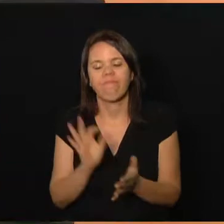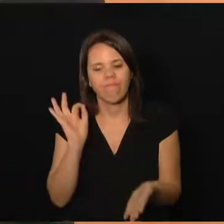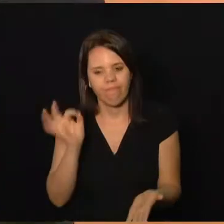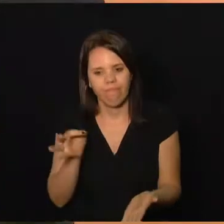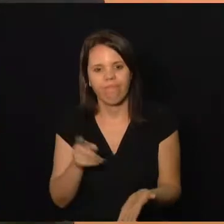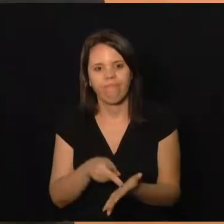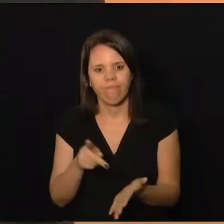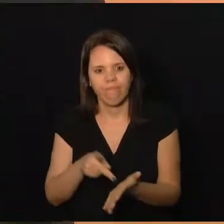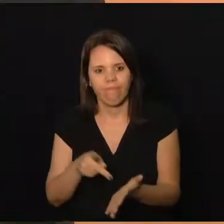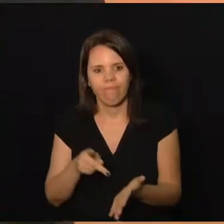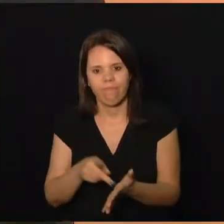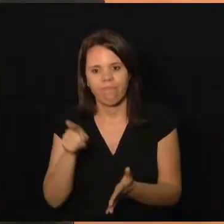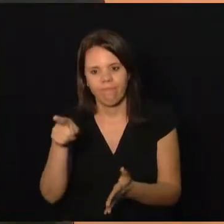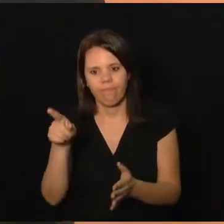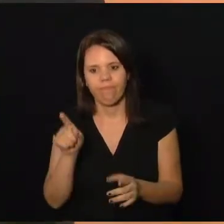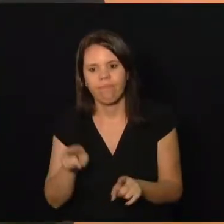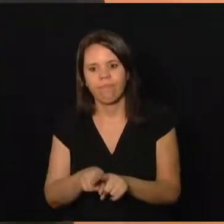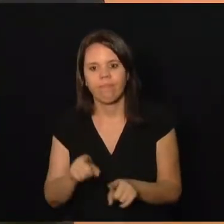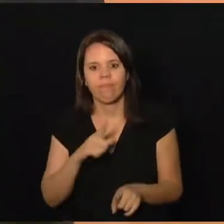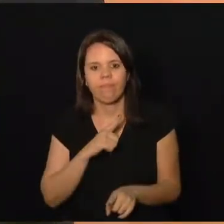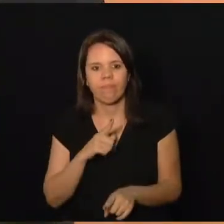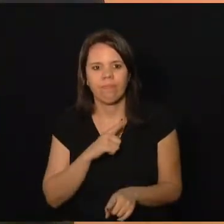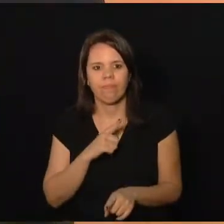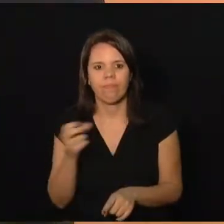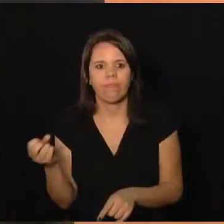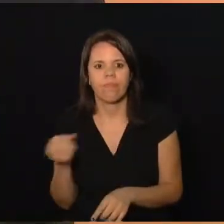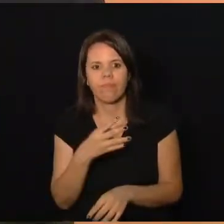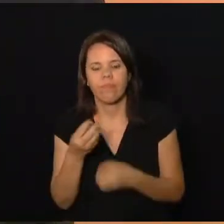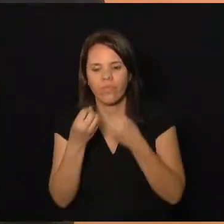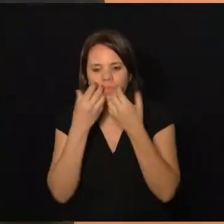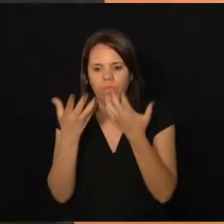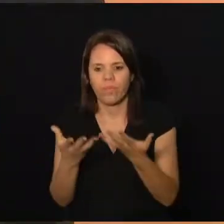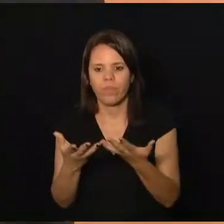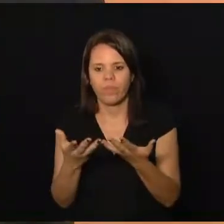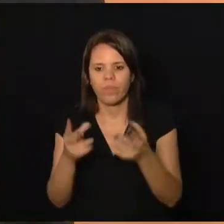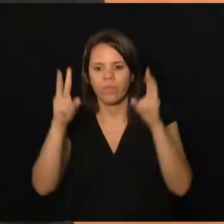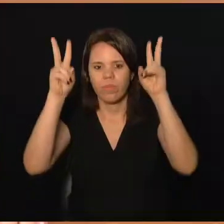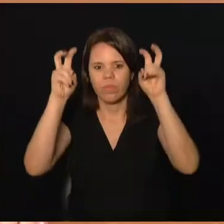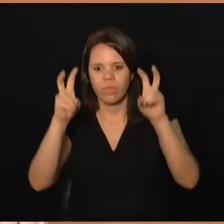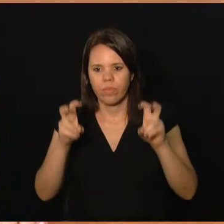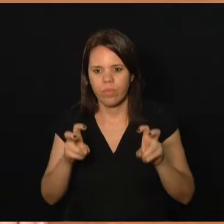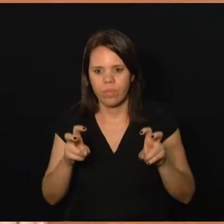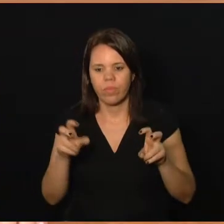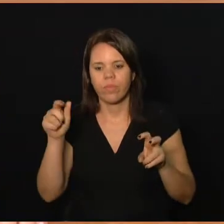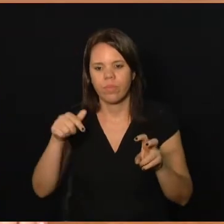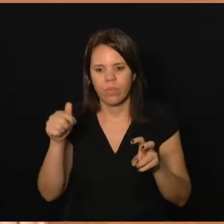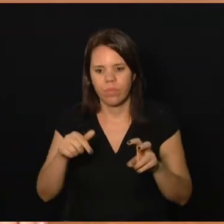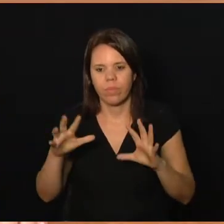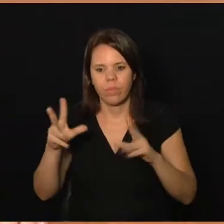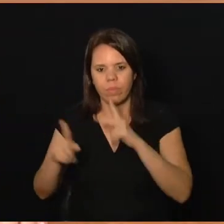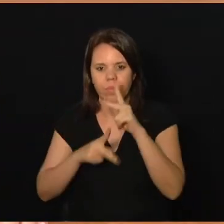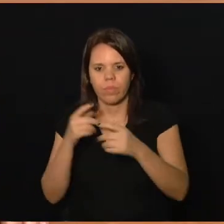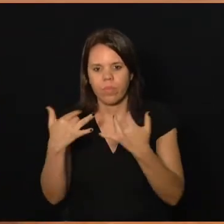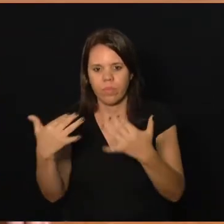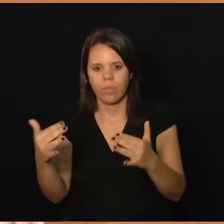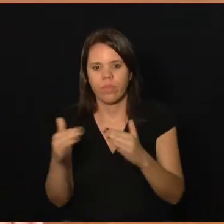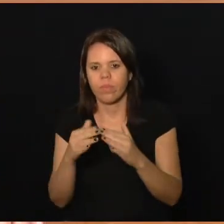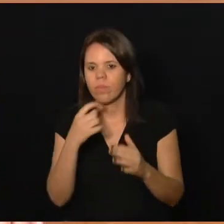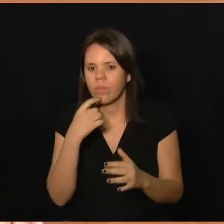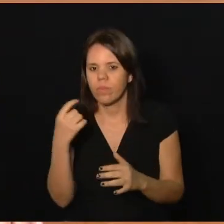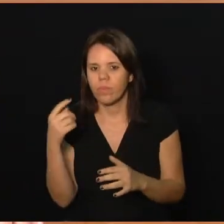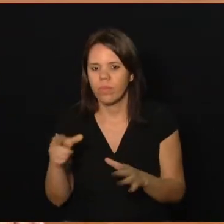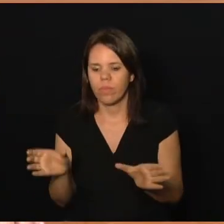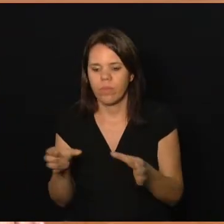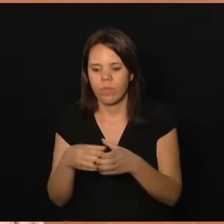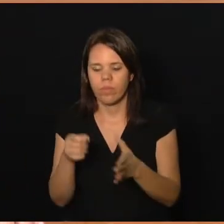certeza você terá novas falas e novos temas para toda a população de Campinas dentro da Comissão